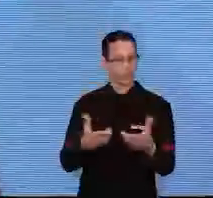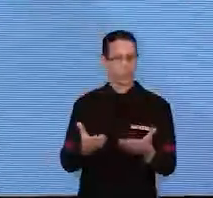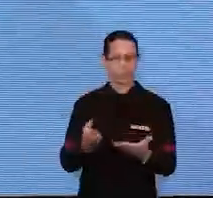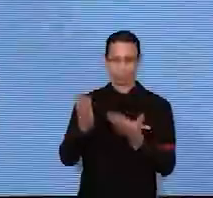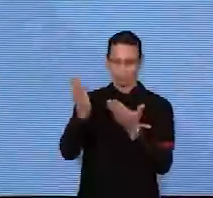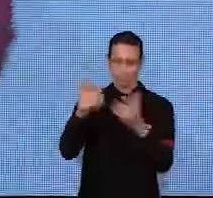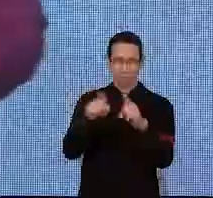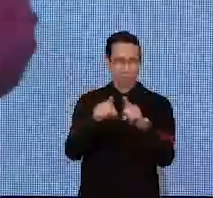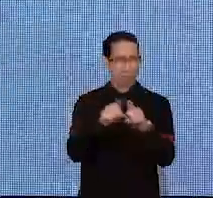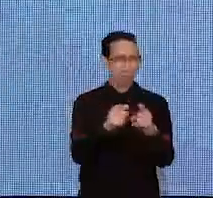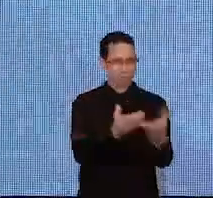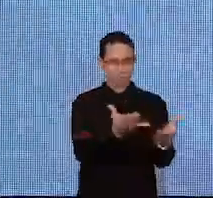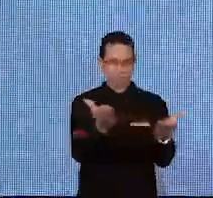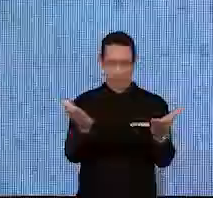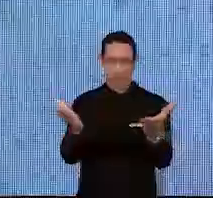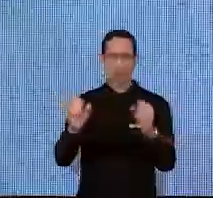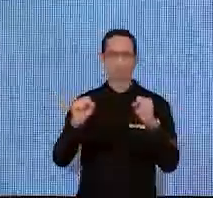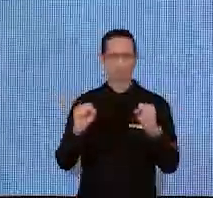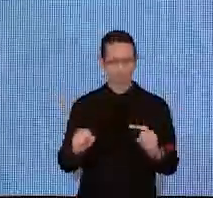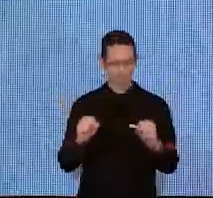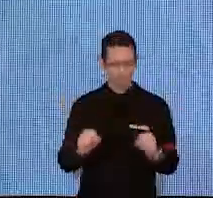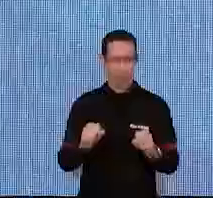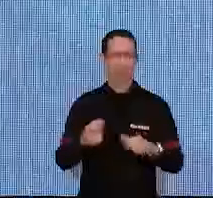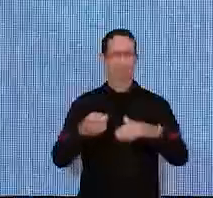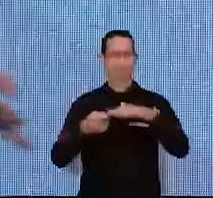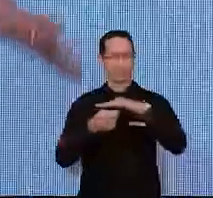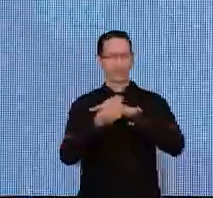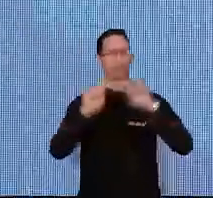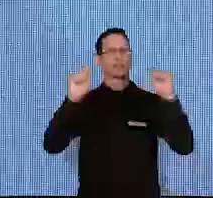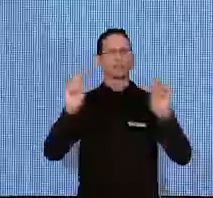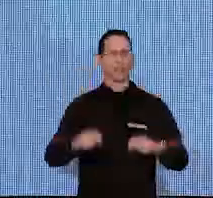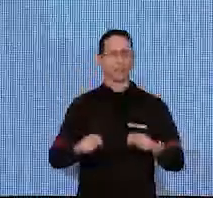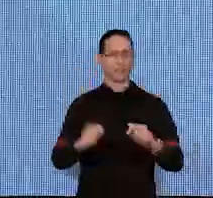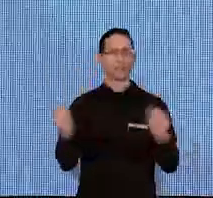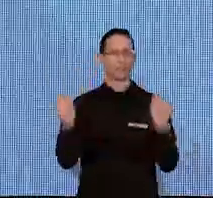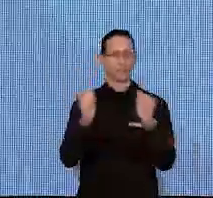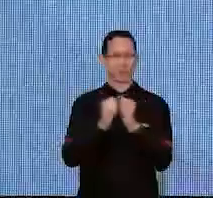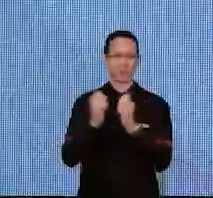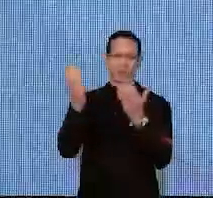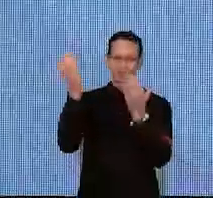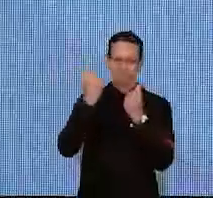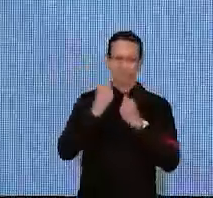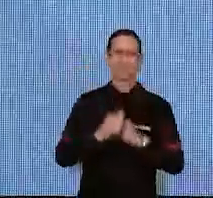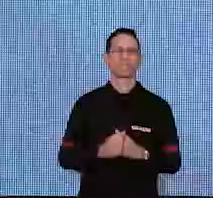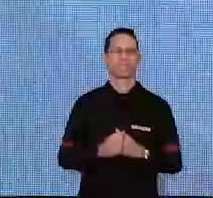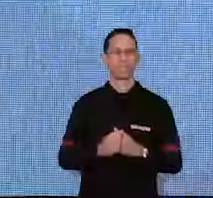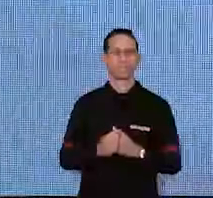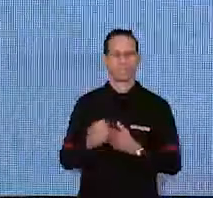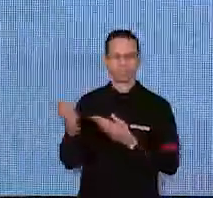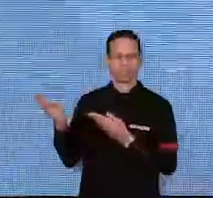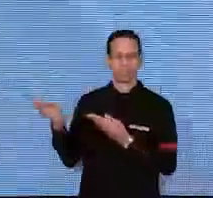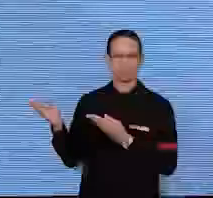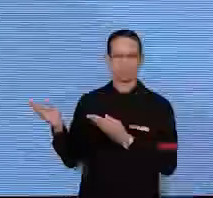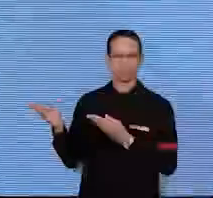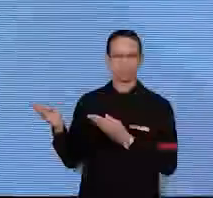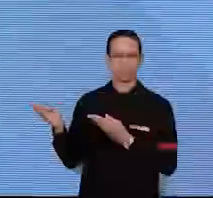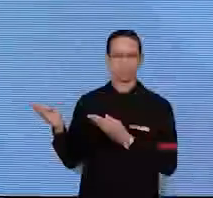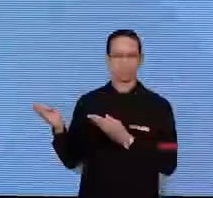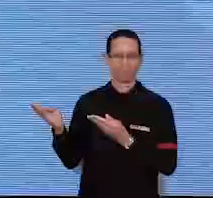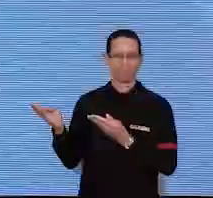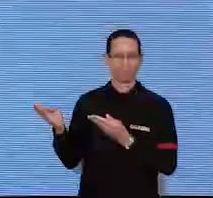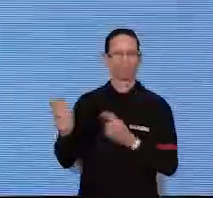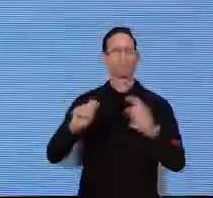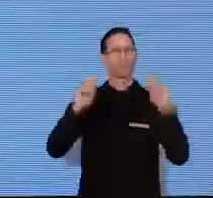você também queira fazer a sua doação, poderá se juntar a nós através do QR Code que está na tela